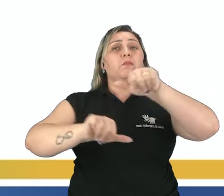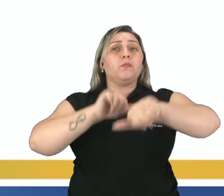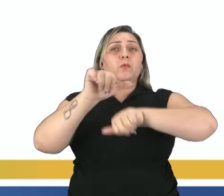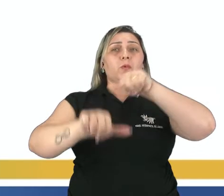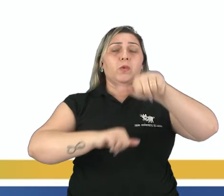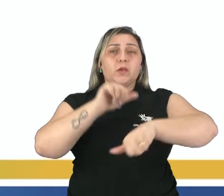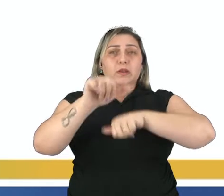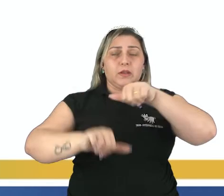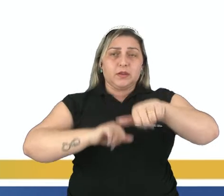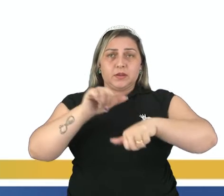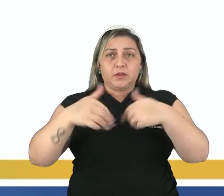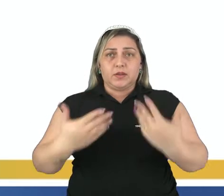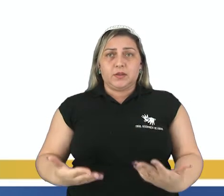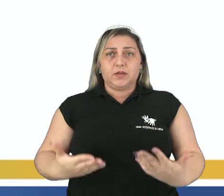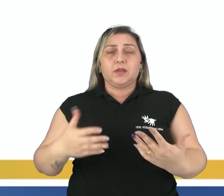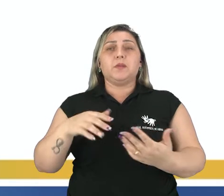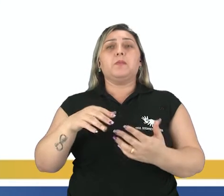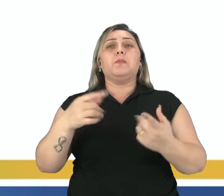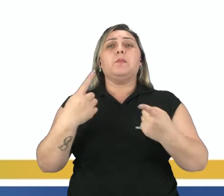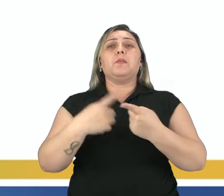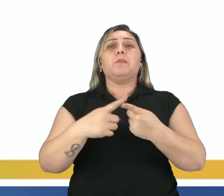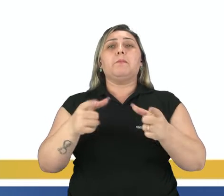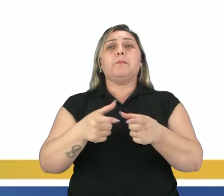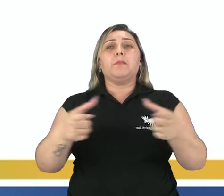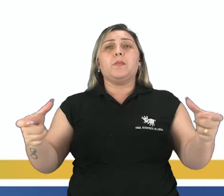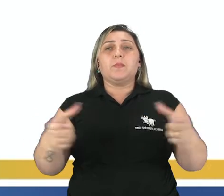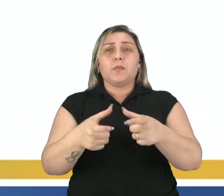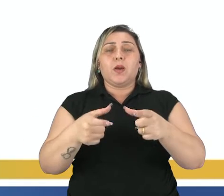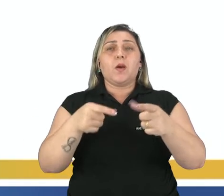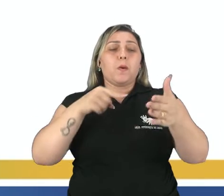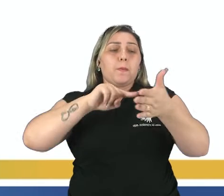pela revolução de um semicírculo, ou pelo